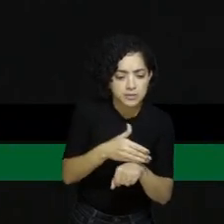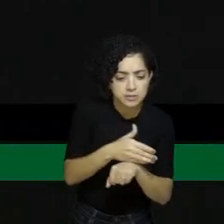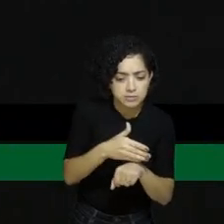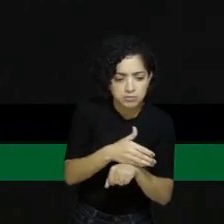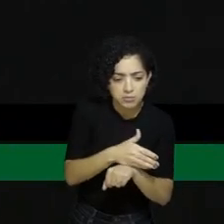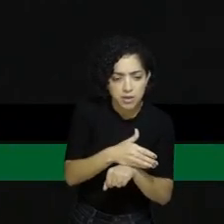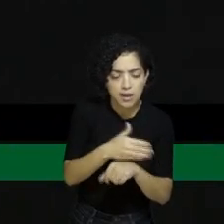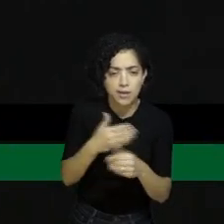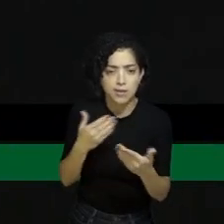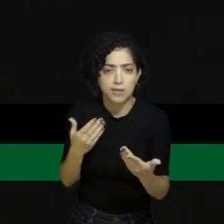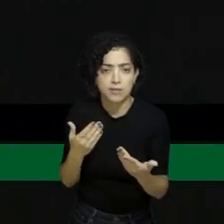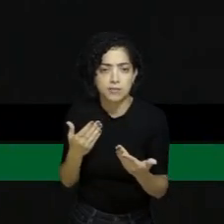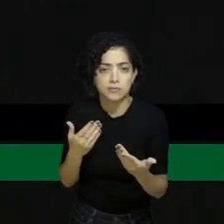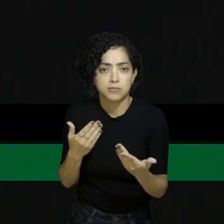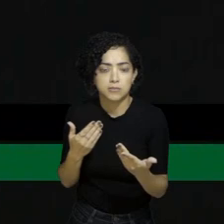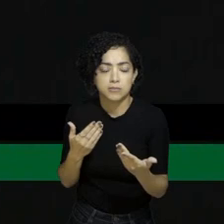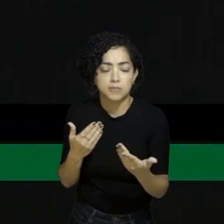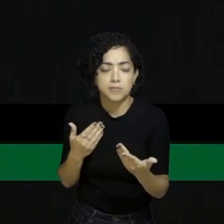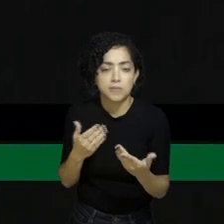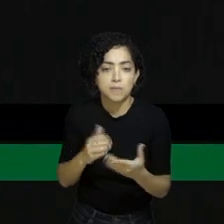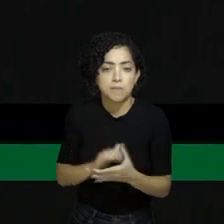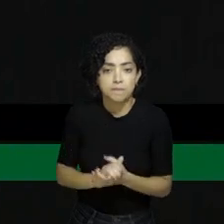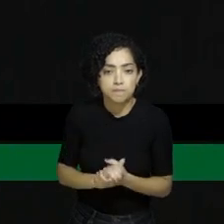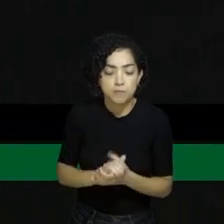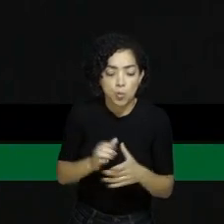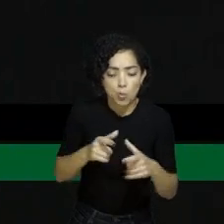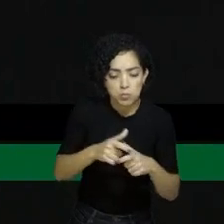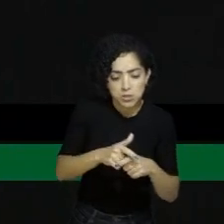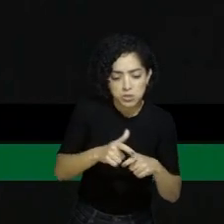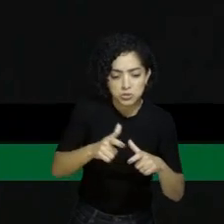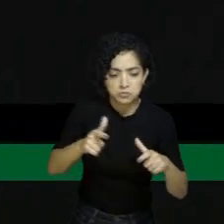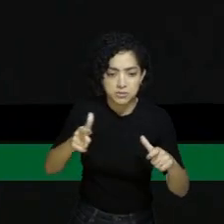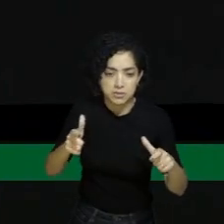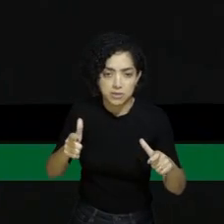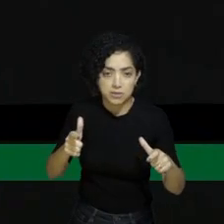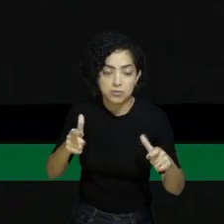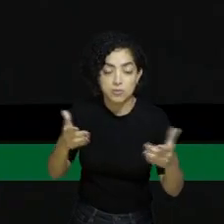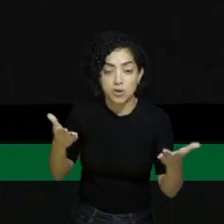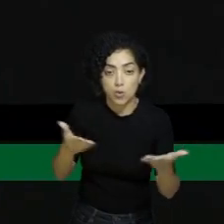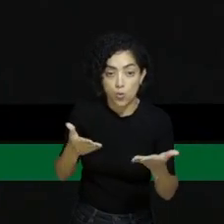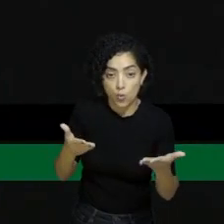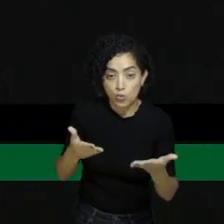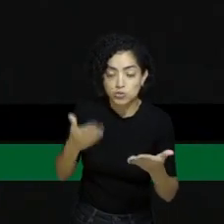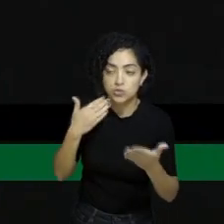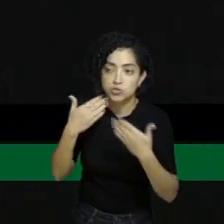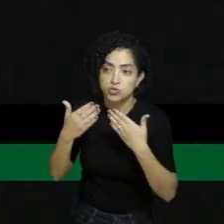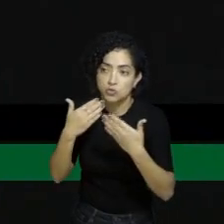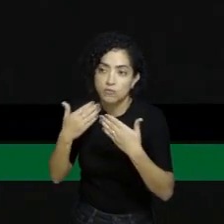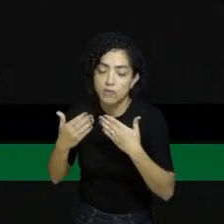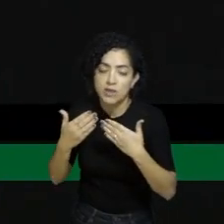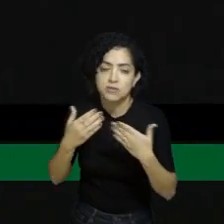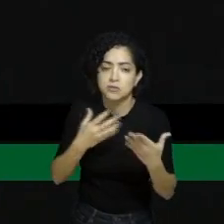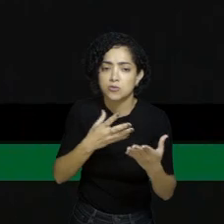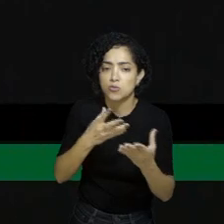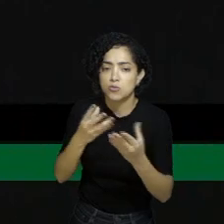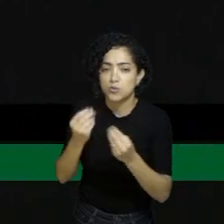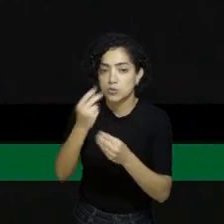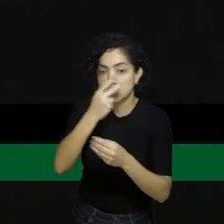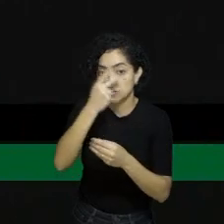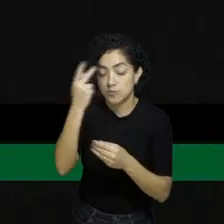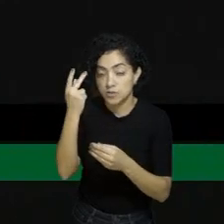grande pequeno. Pequeno. Nós hoje atendemos, conversamos com inúmeras pessoas aqui